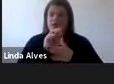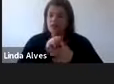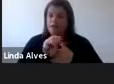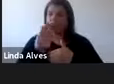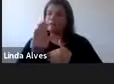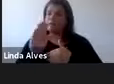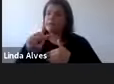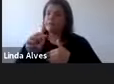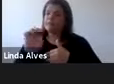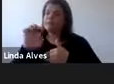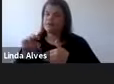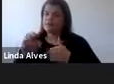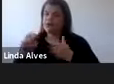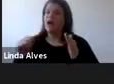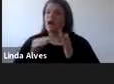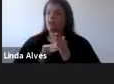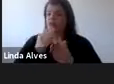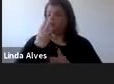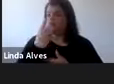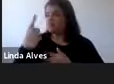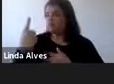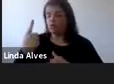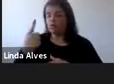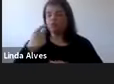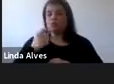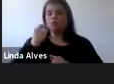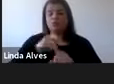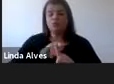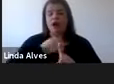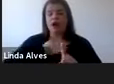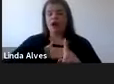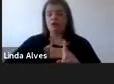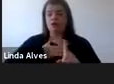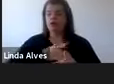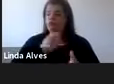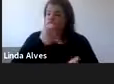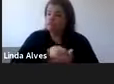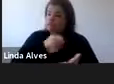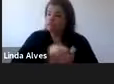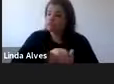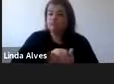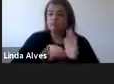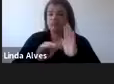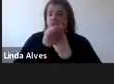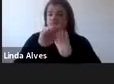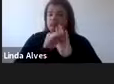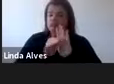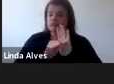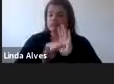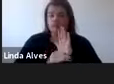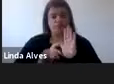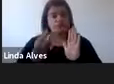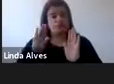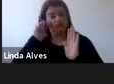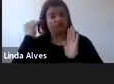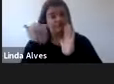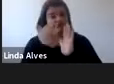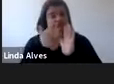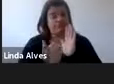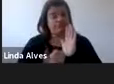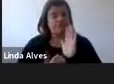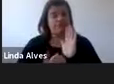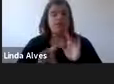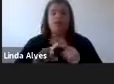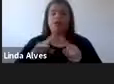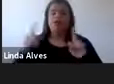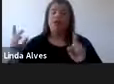Que vai até 31 de agosto do ano que vem. Nós queremos o cumprimento deste acordo. E aí só tem um ponto que, claro, a empresa, olha, mas isso vai trazer um